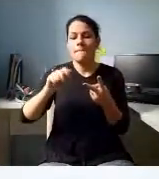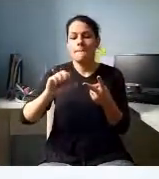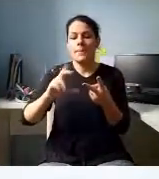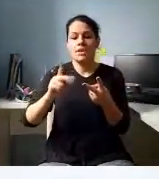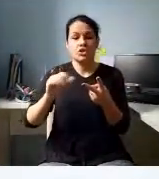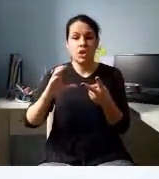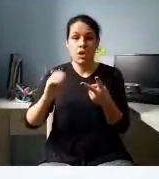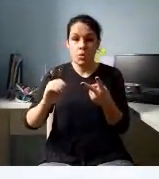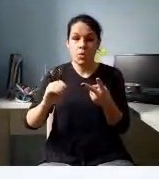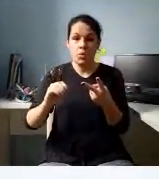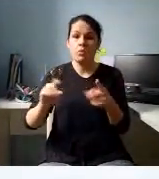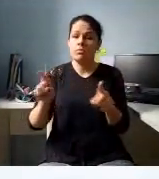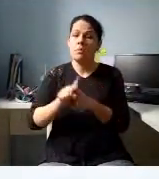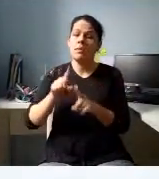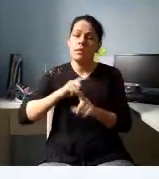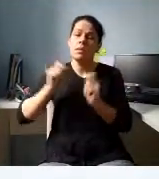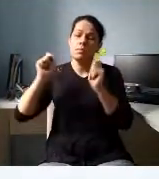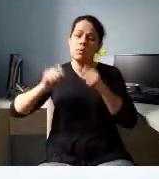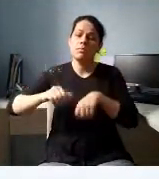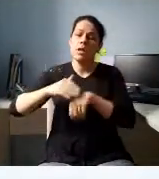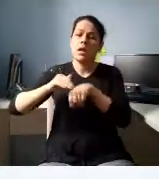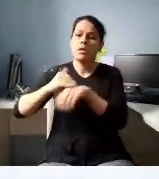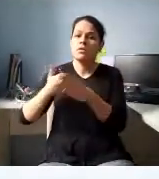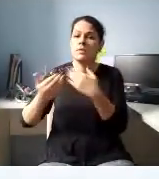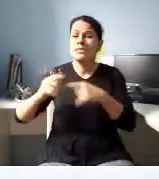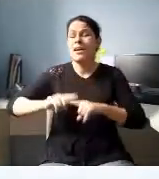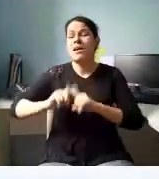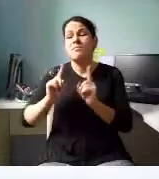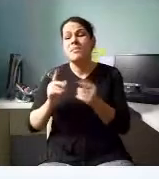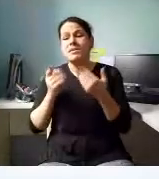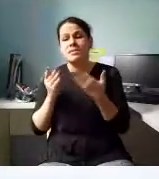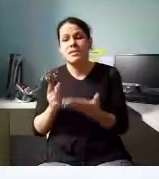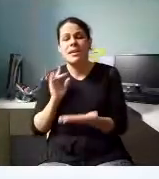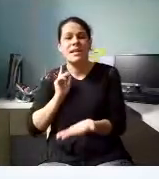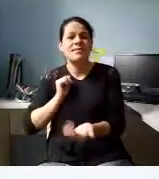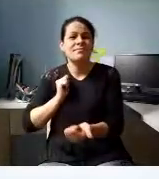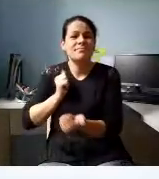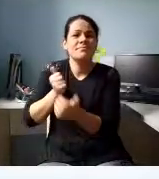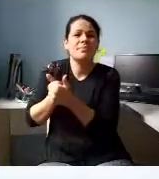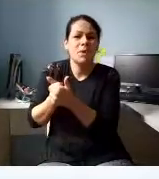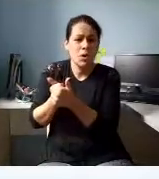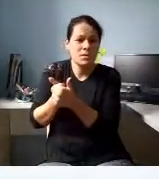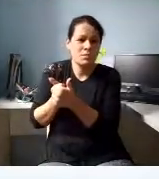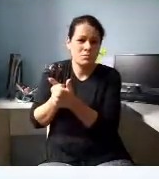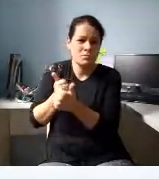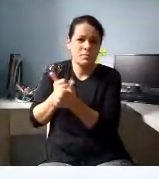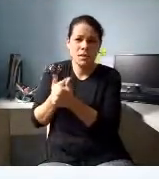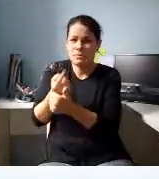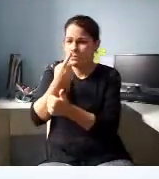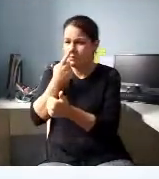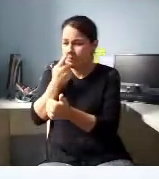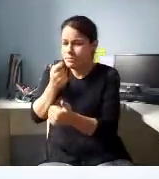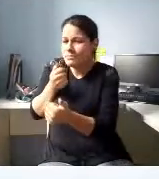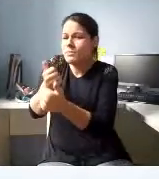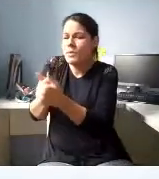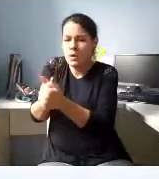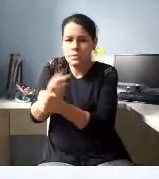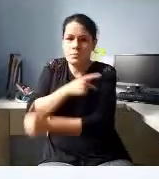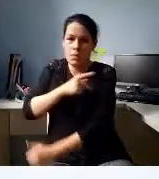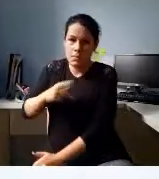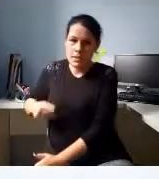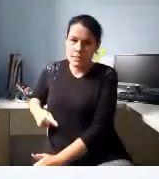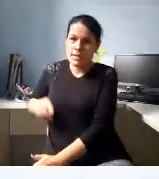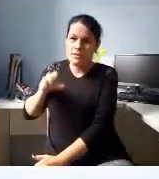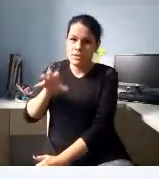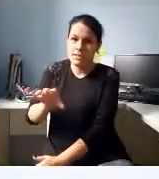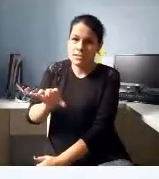tem essa possibilidade. O fato dele estar próximo ao presidente, eu diria, ser um candidato